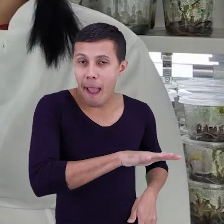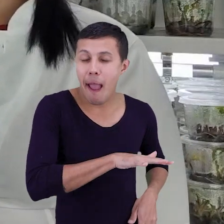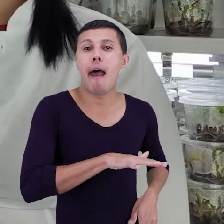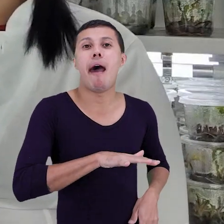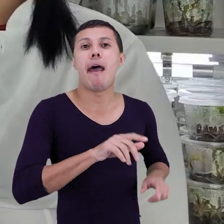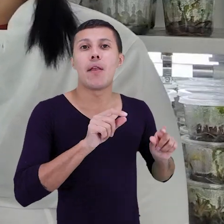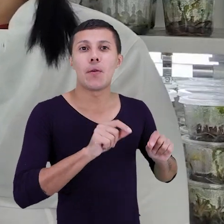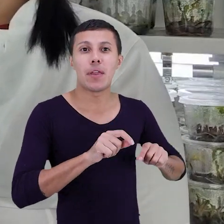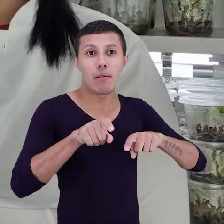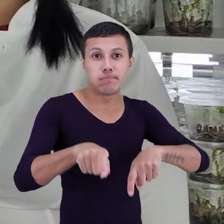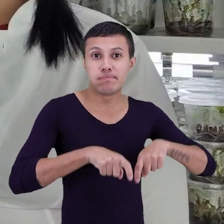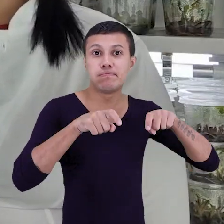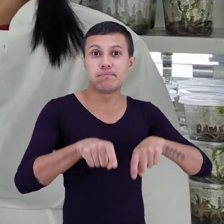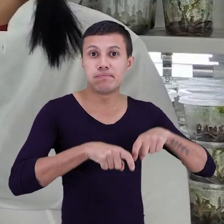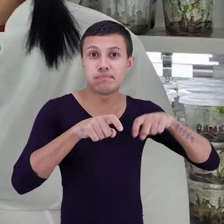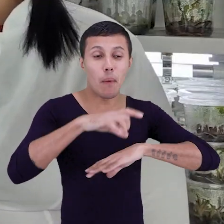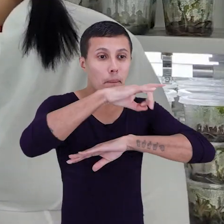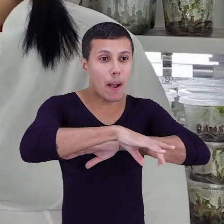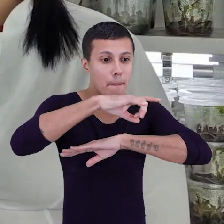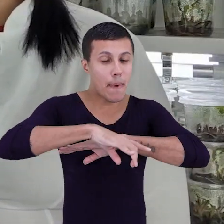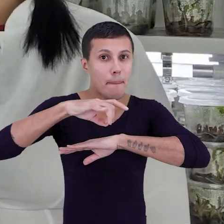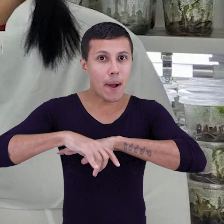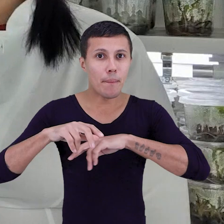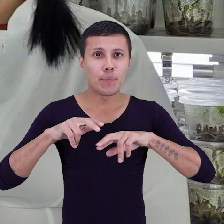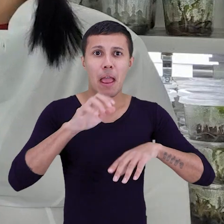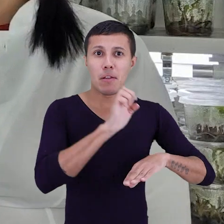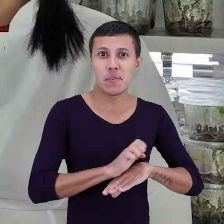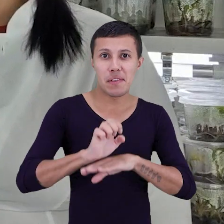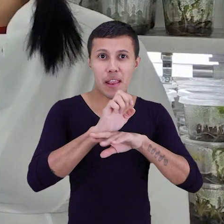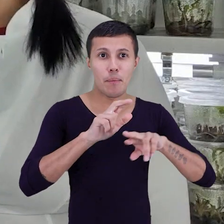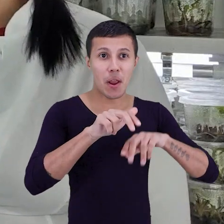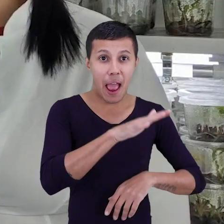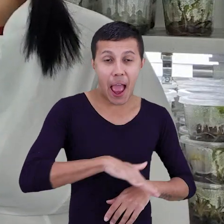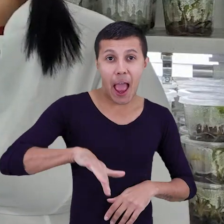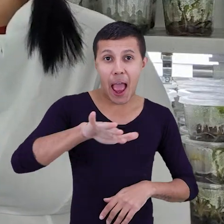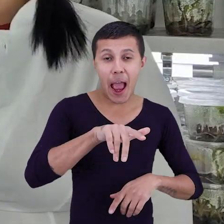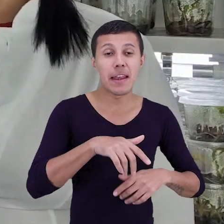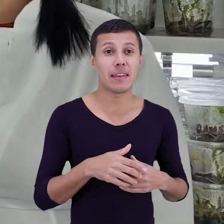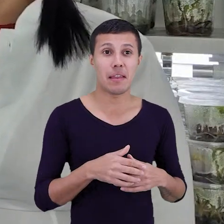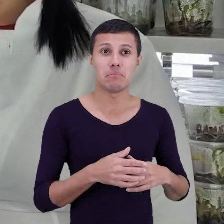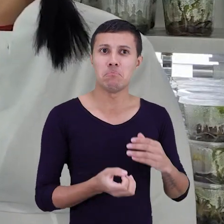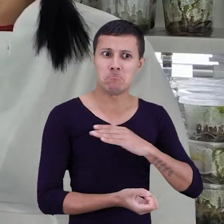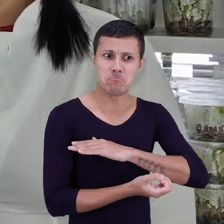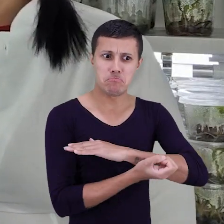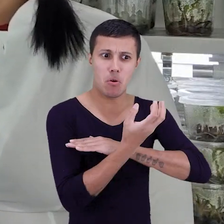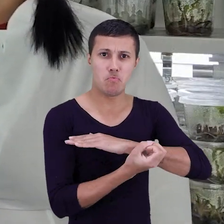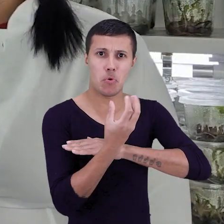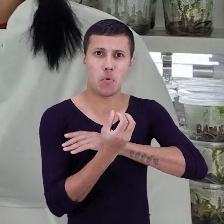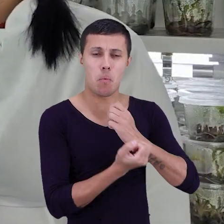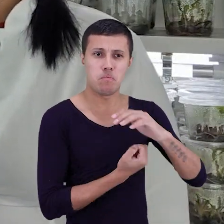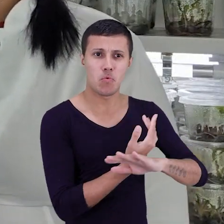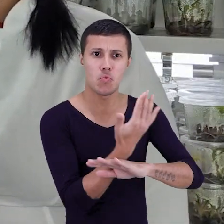crescimento da produção agrícola no estado, a expansão de áreas produtivas, e com isso eleva